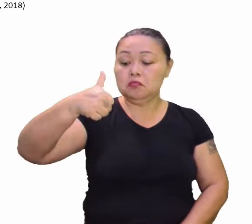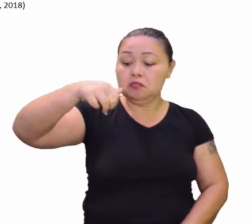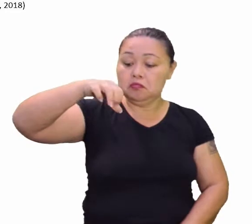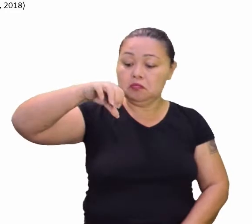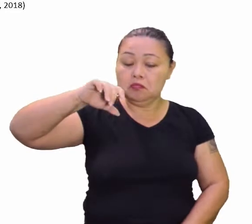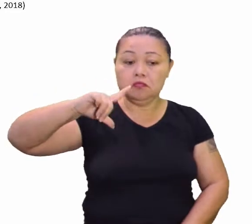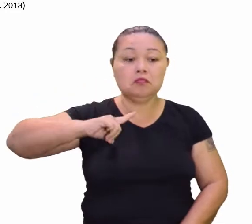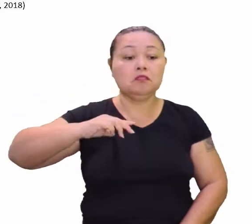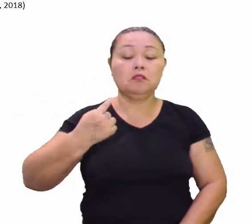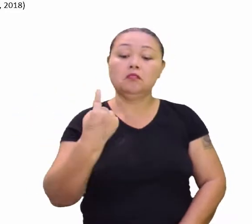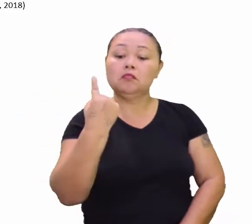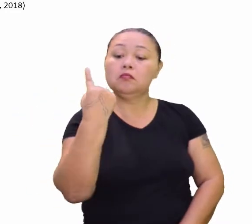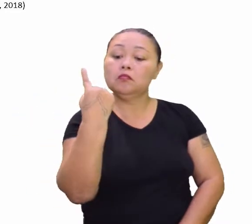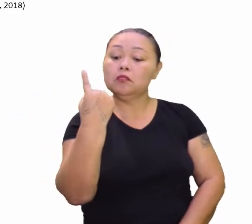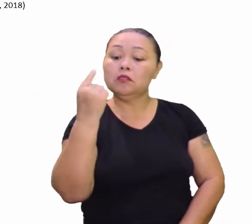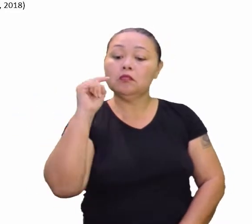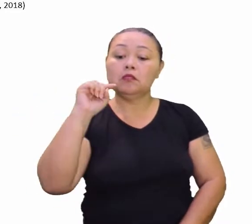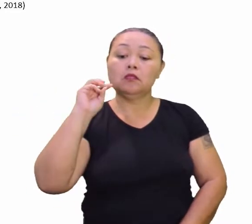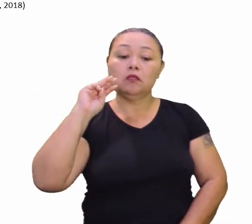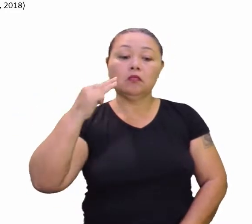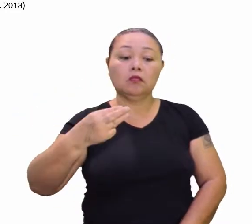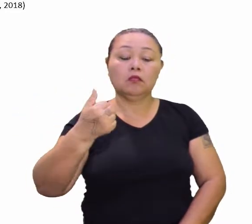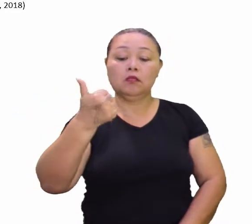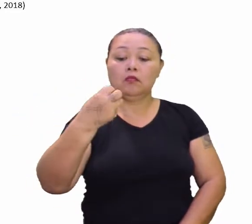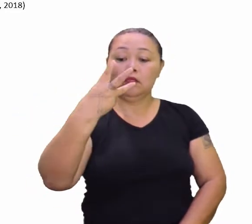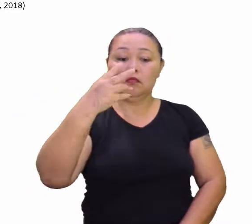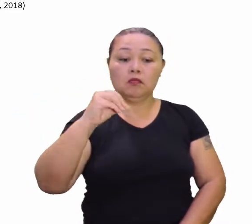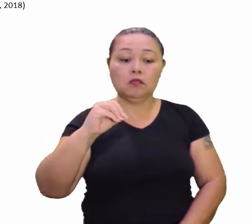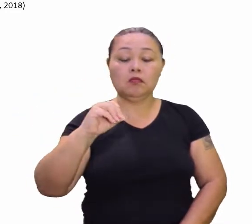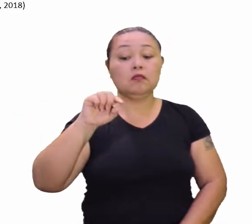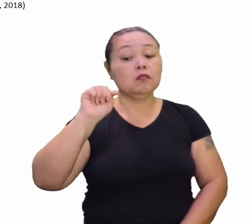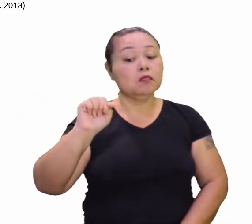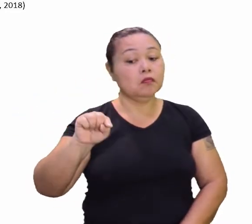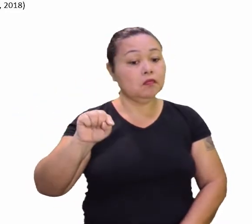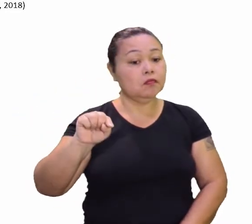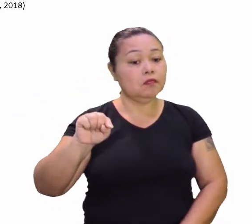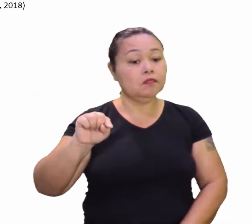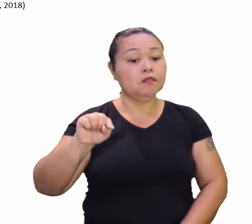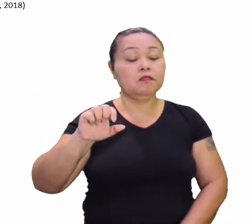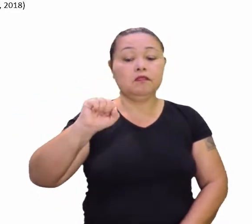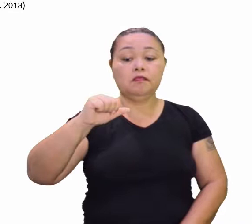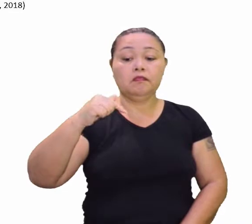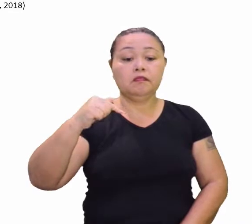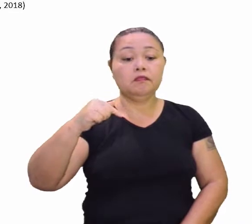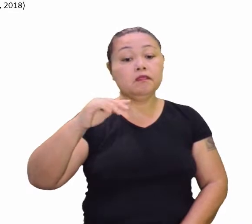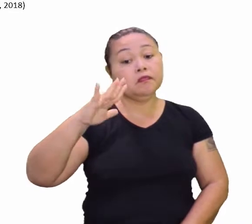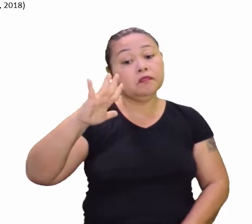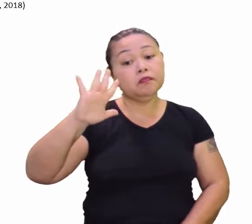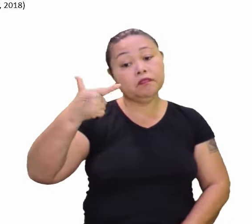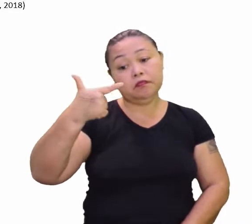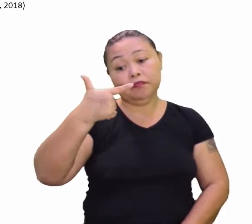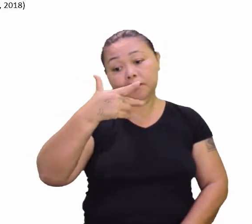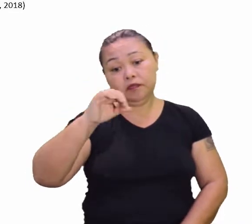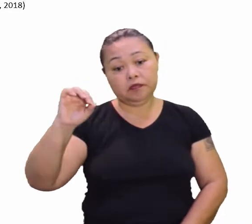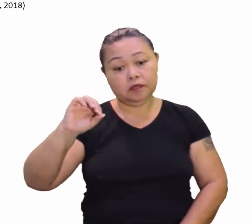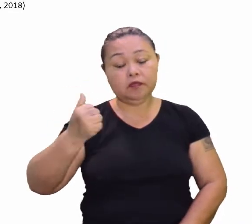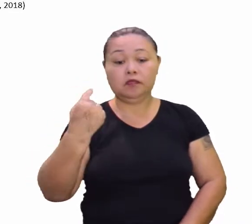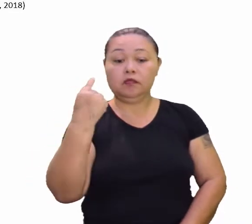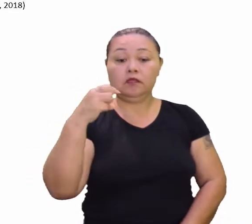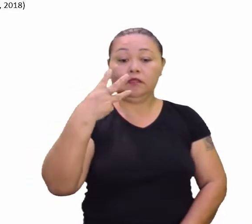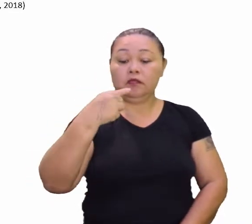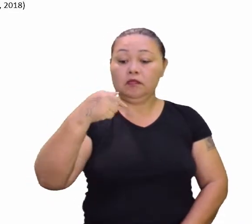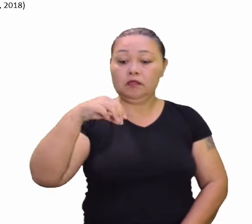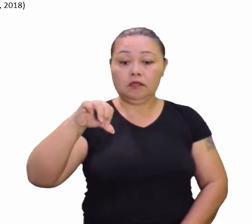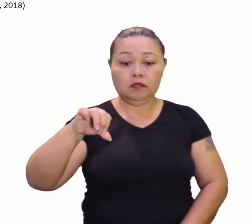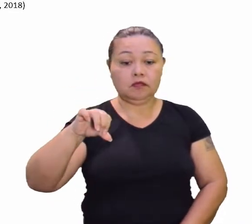a população já era de 1.130.000. E em 2000,